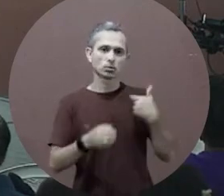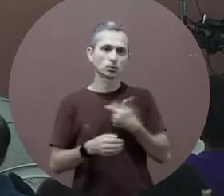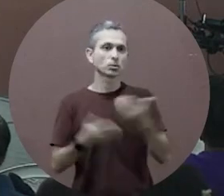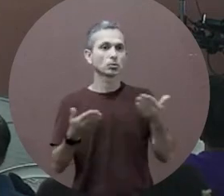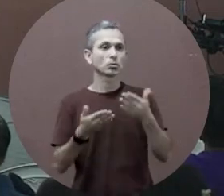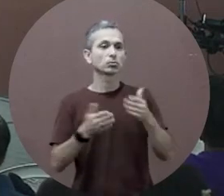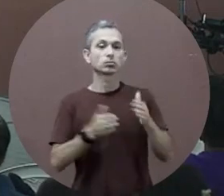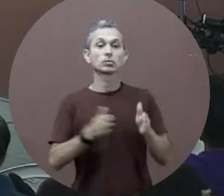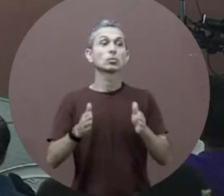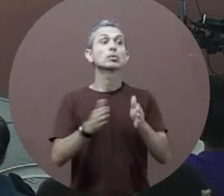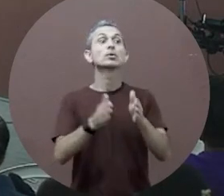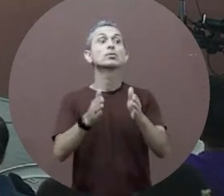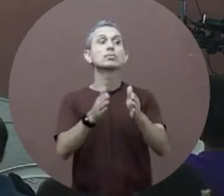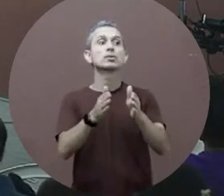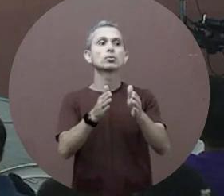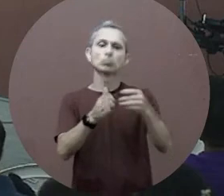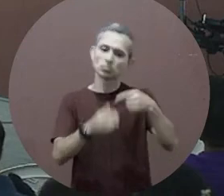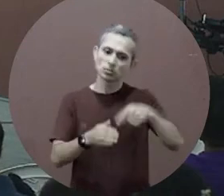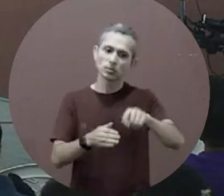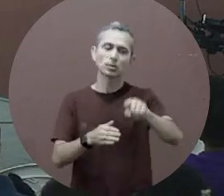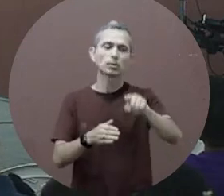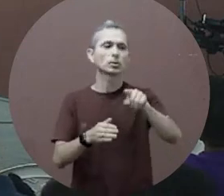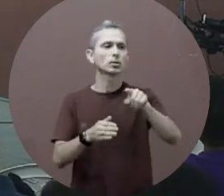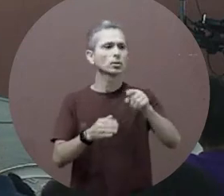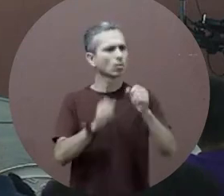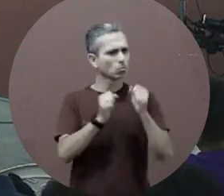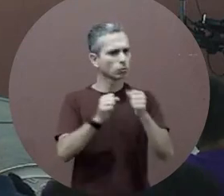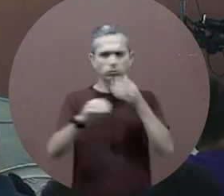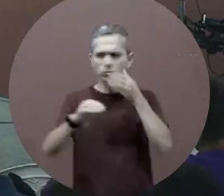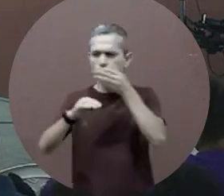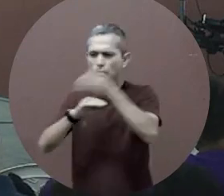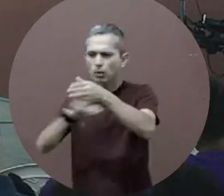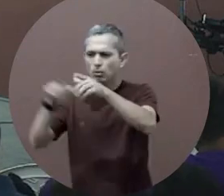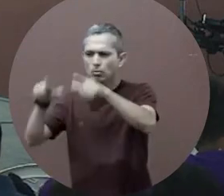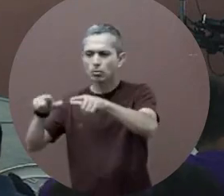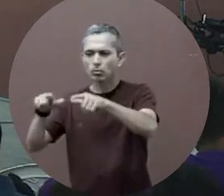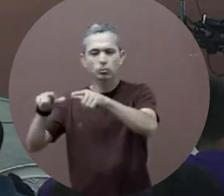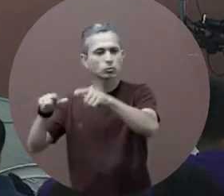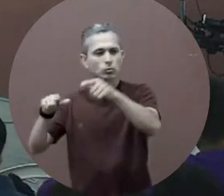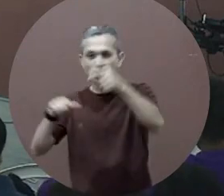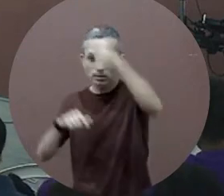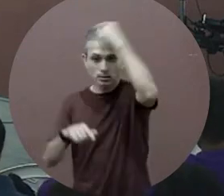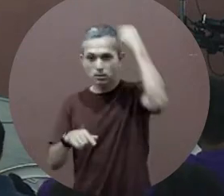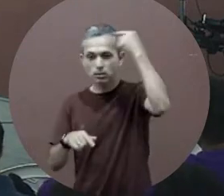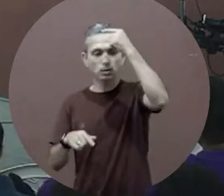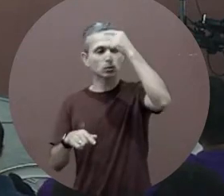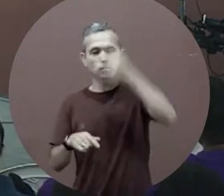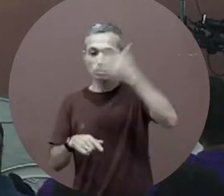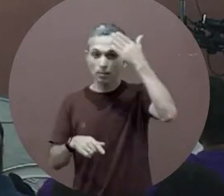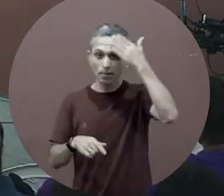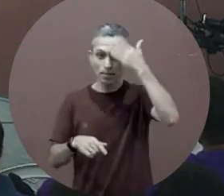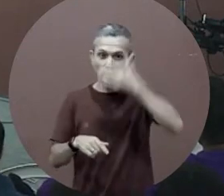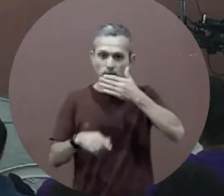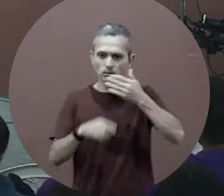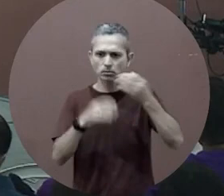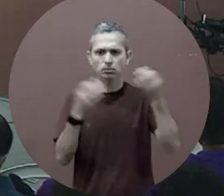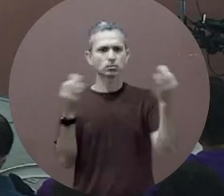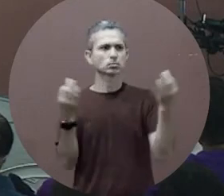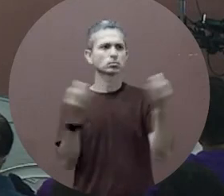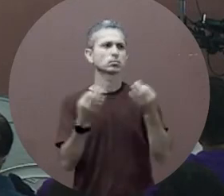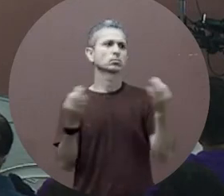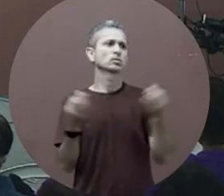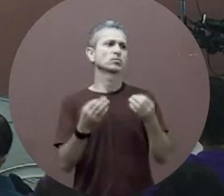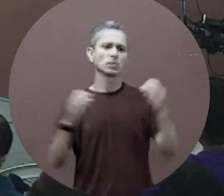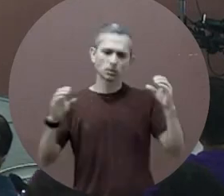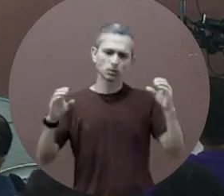podemos acessar o lugar santo, nós podemos acessar a presença plena, completa.